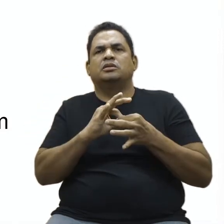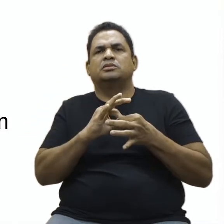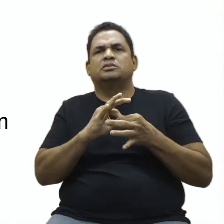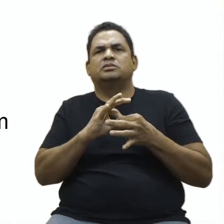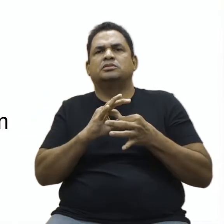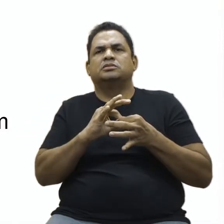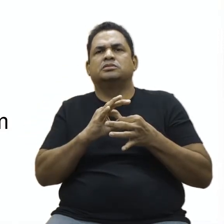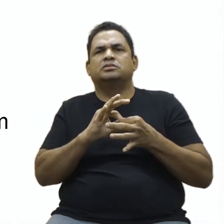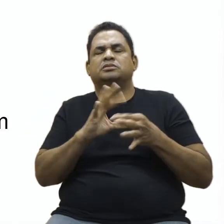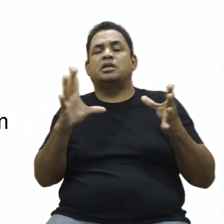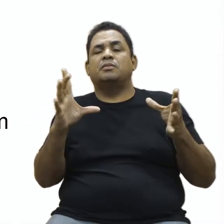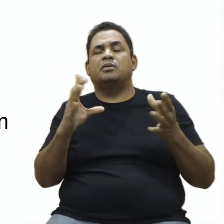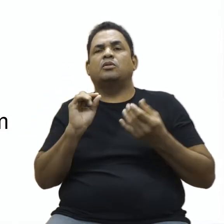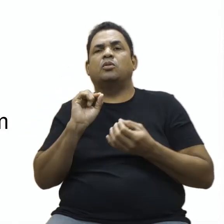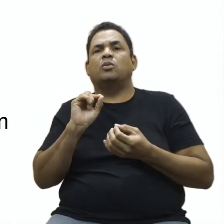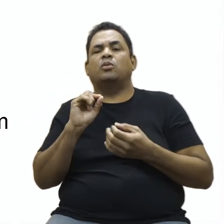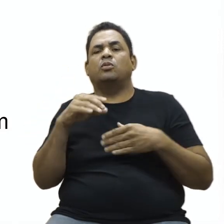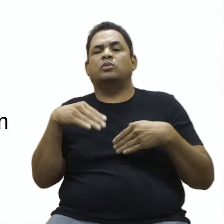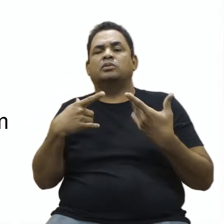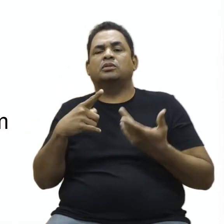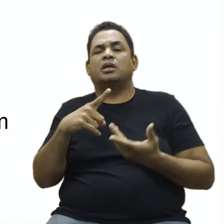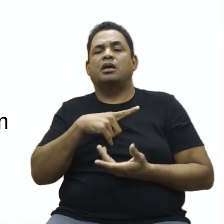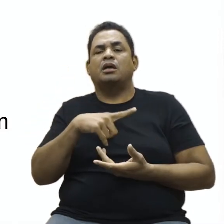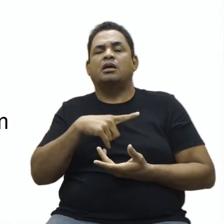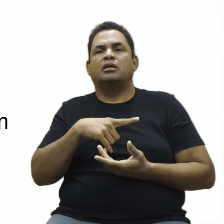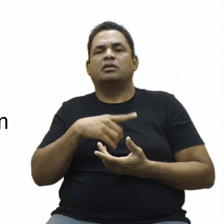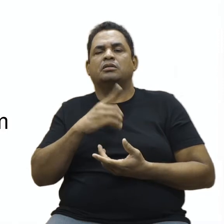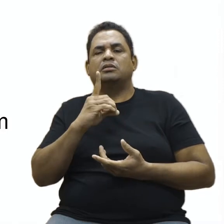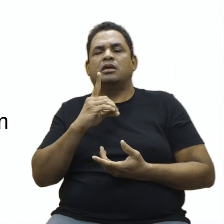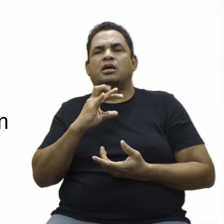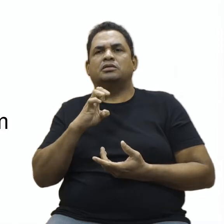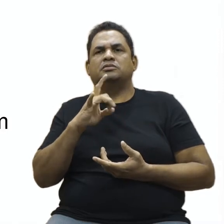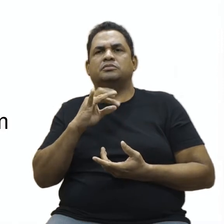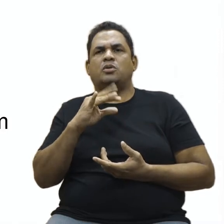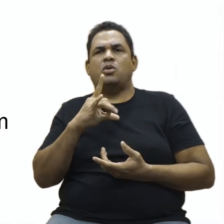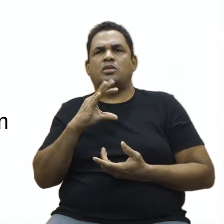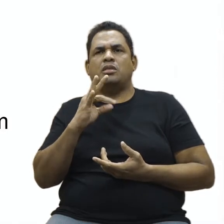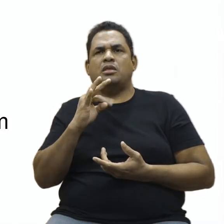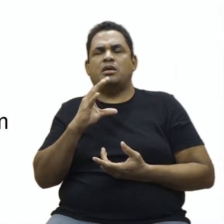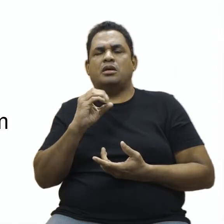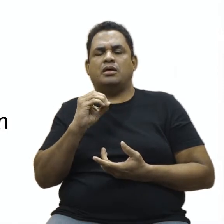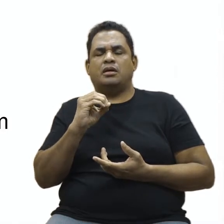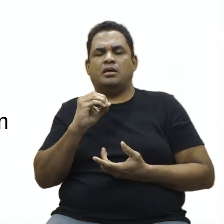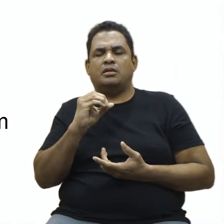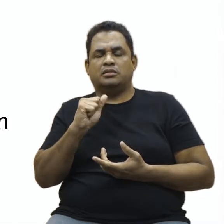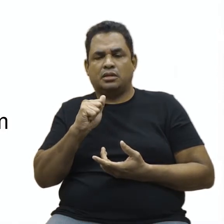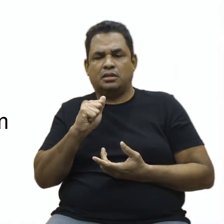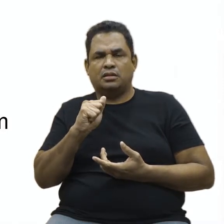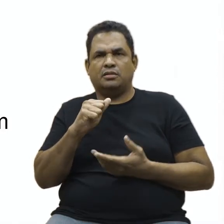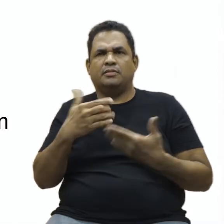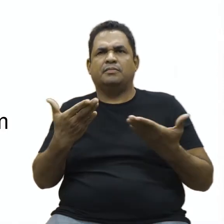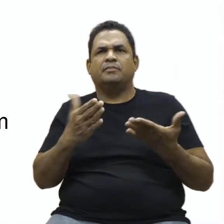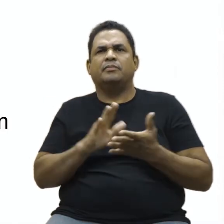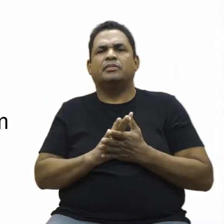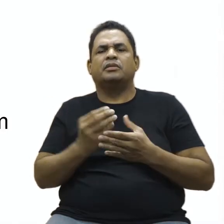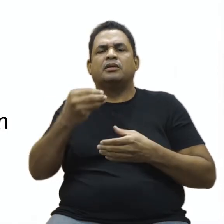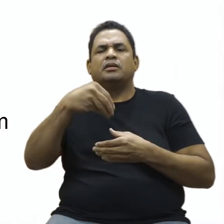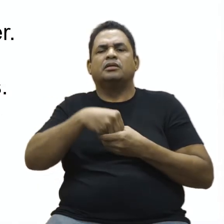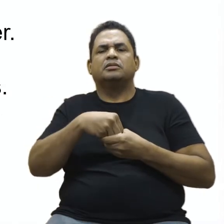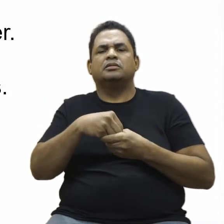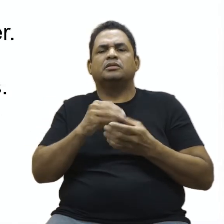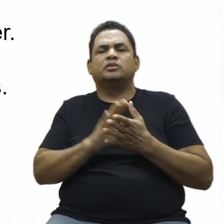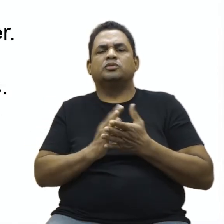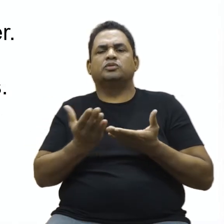que seria um governo déspota, né? O que seria o despotismo dentro de um regime